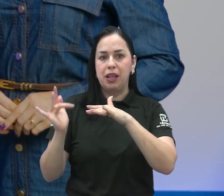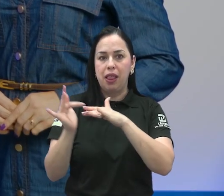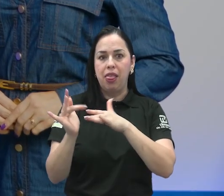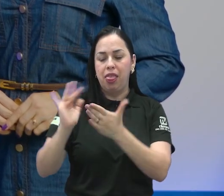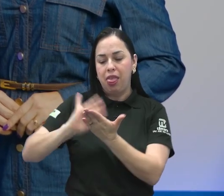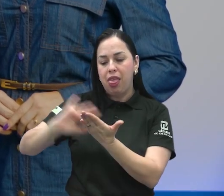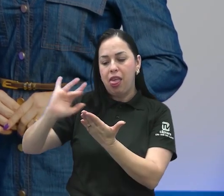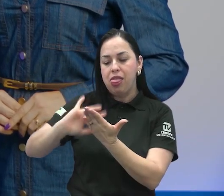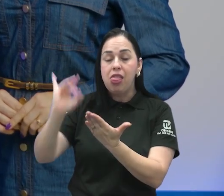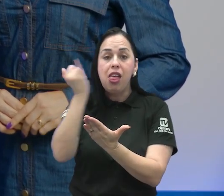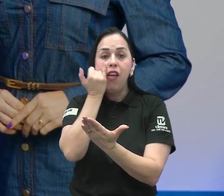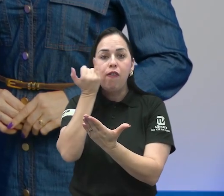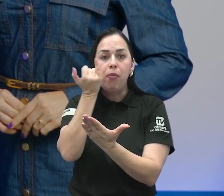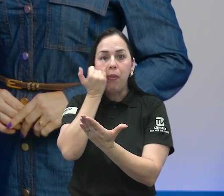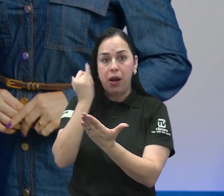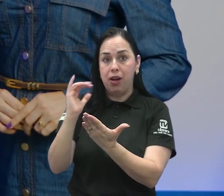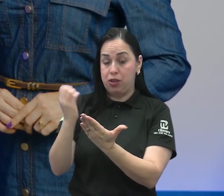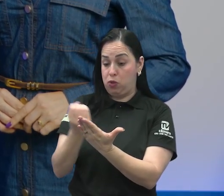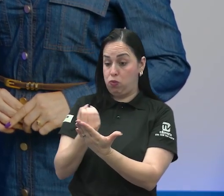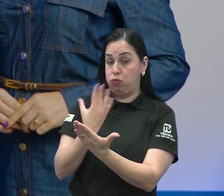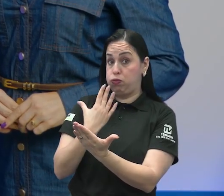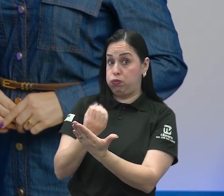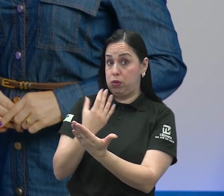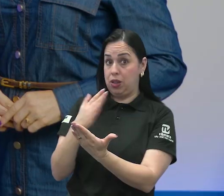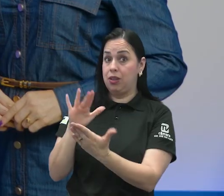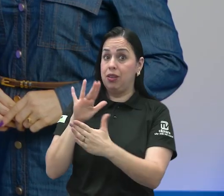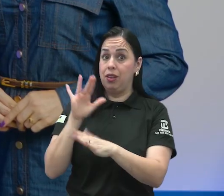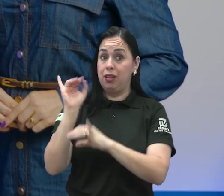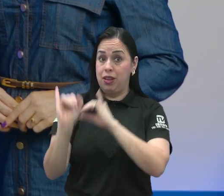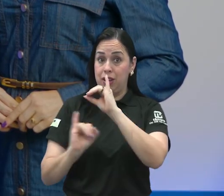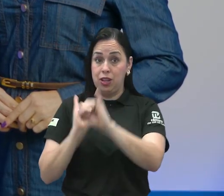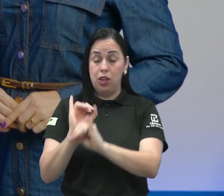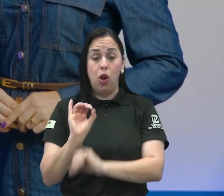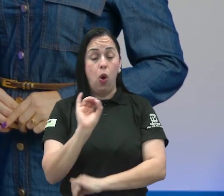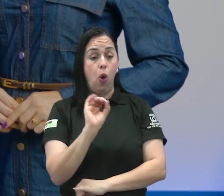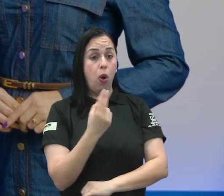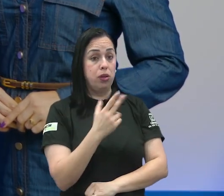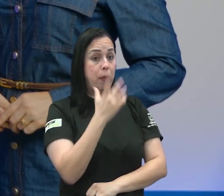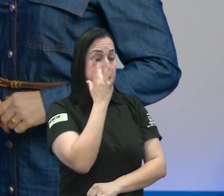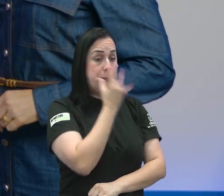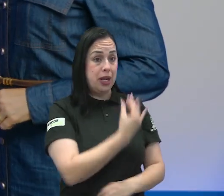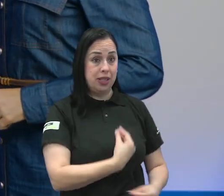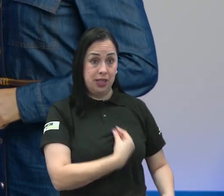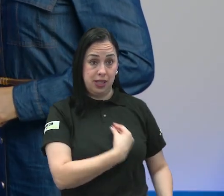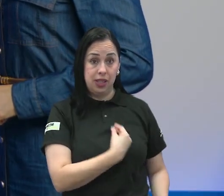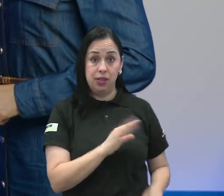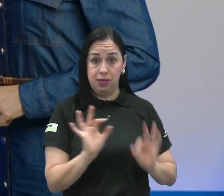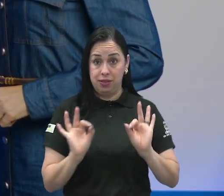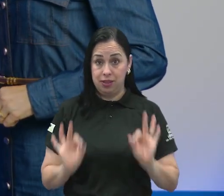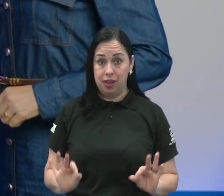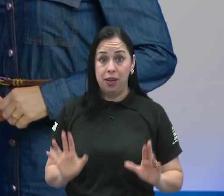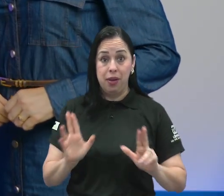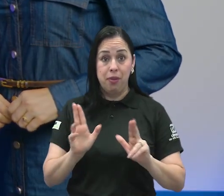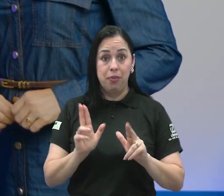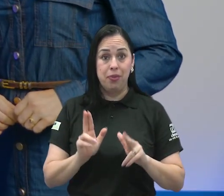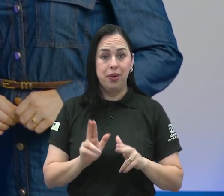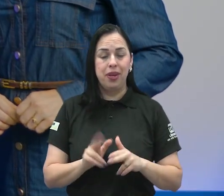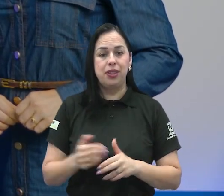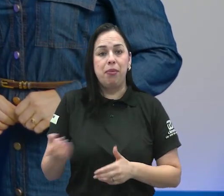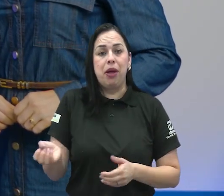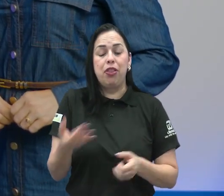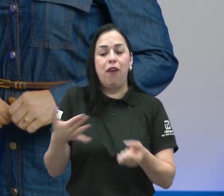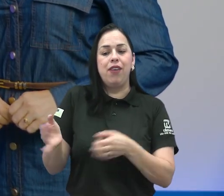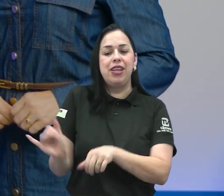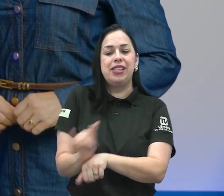entretenimento, mas também notícias e educação, seja no ambiente virtual ou no presencial, não é mesmo, Érica? E por isso, há uma